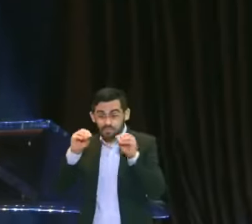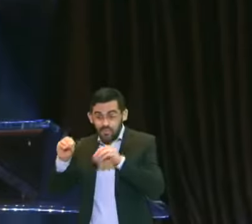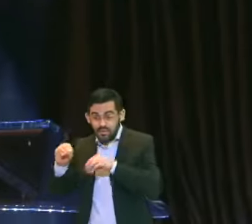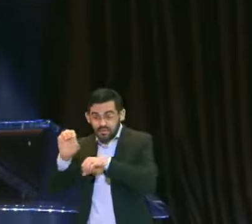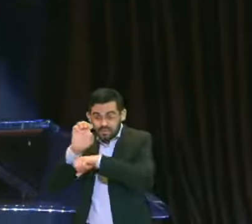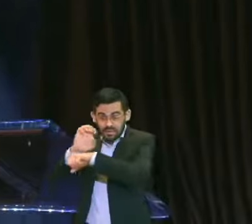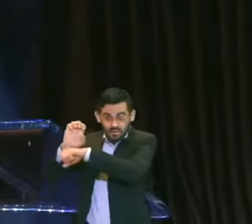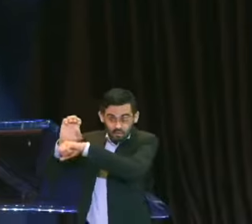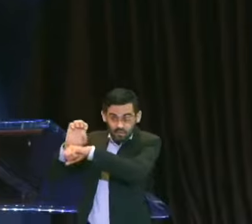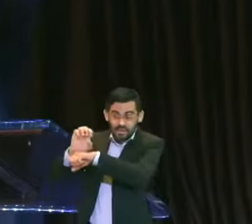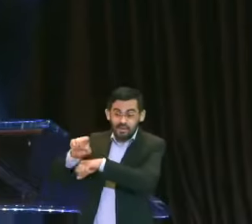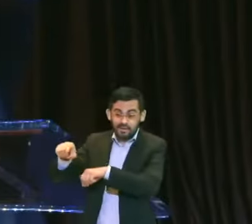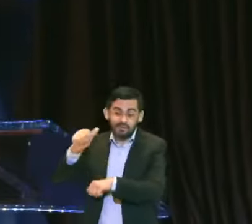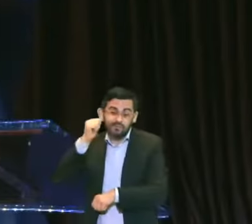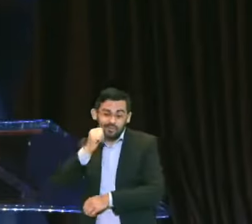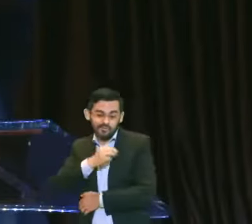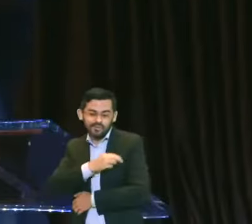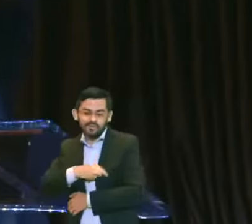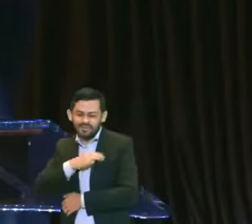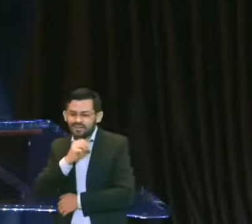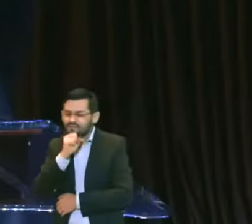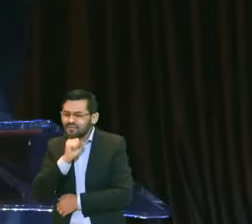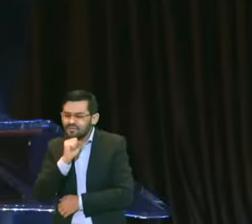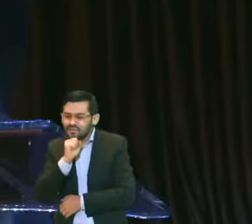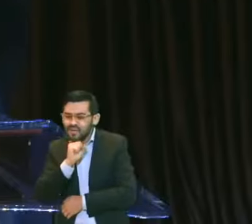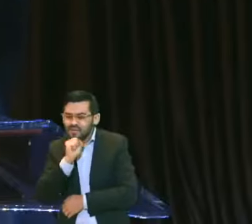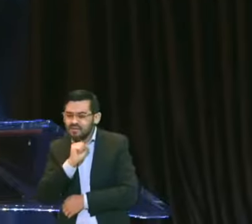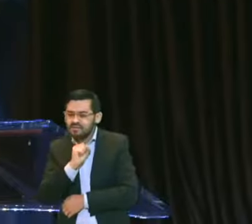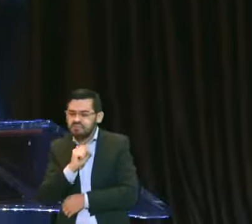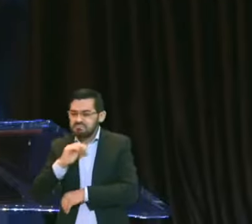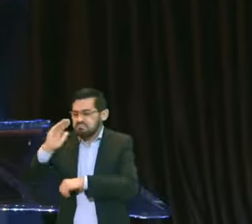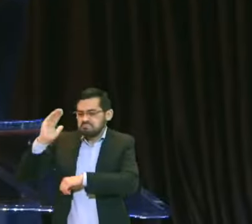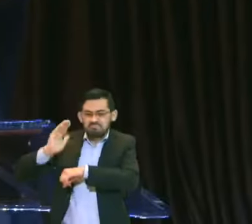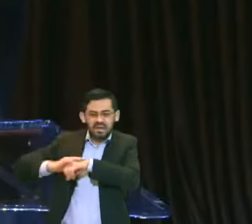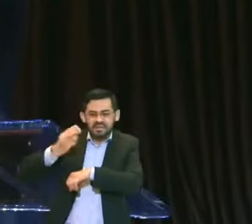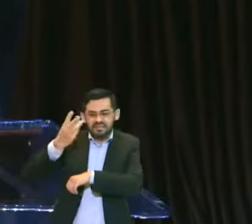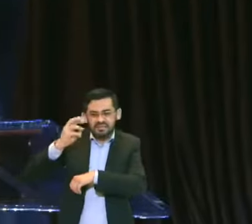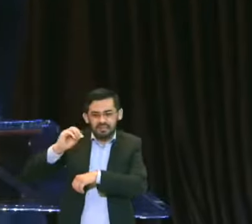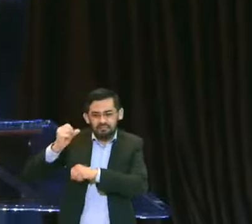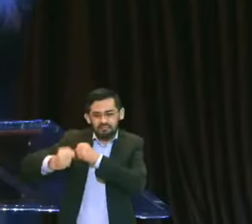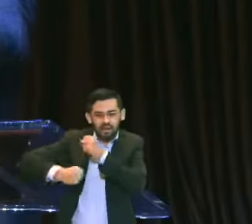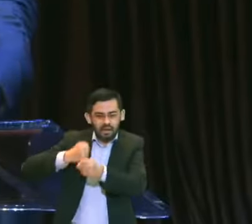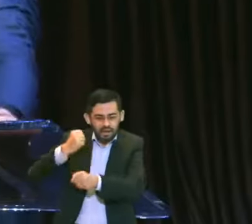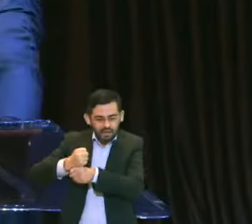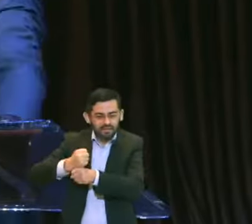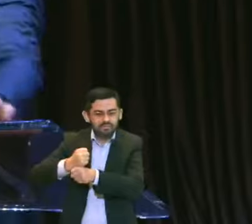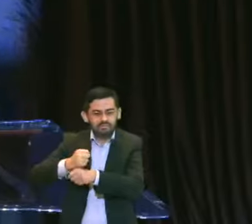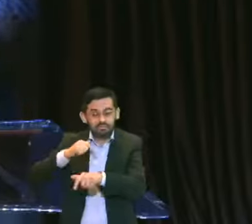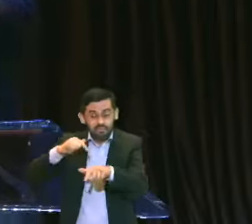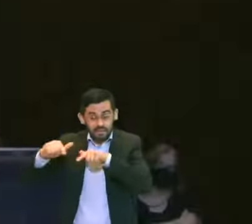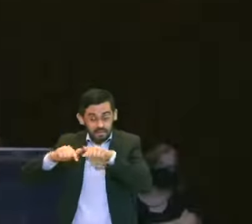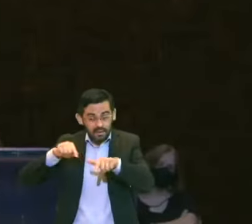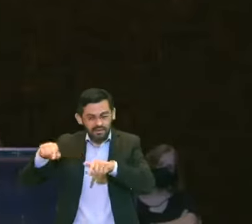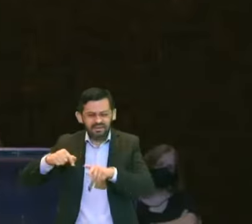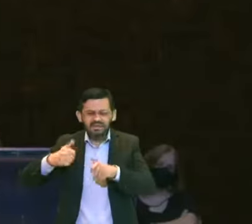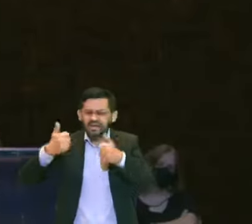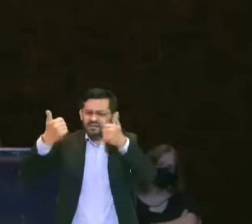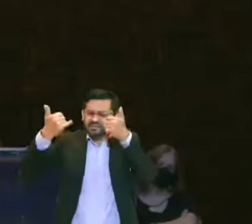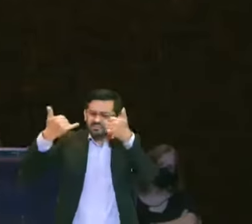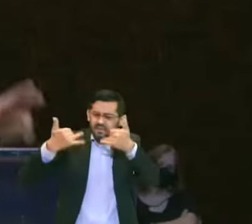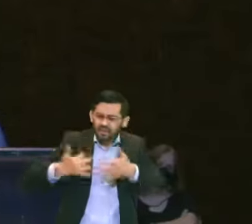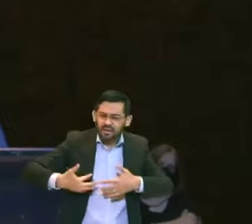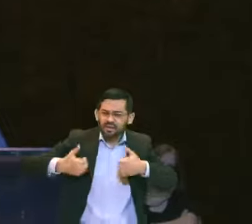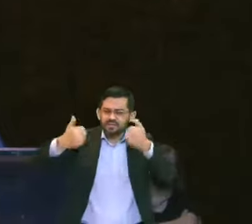bem-sucedidos. Ela já é uma senhora hoje. Faz mais de 30 anos que ela está fazendo esse trabalho. E ela contando